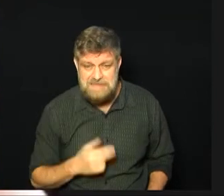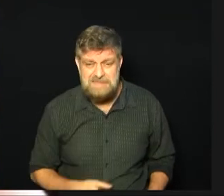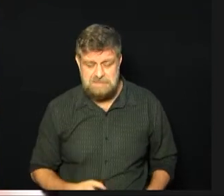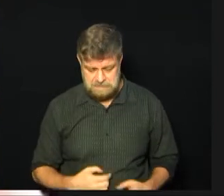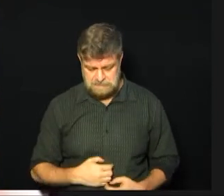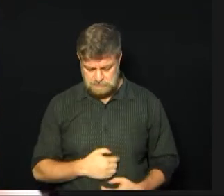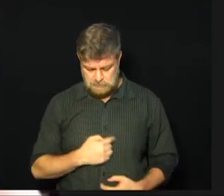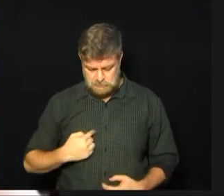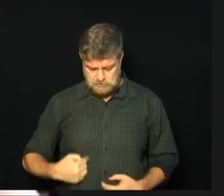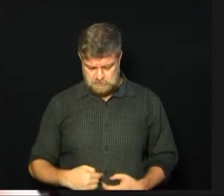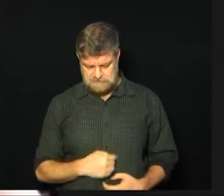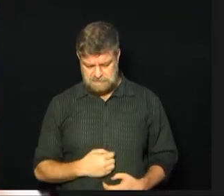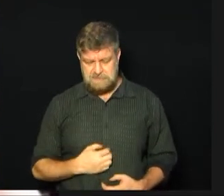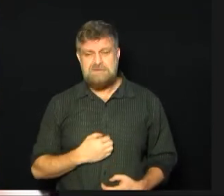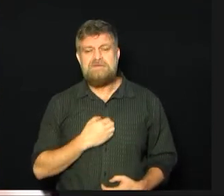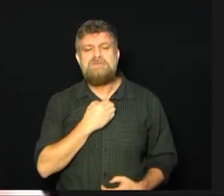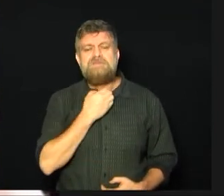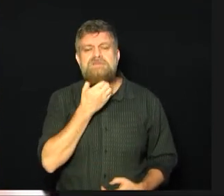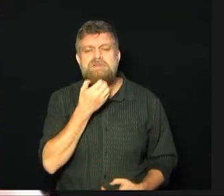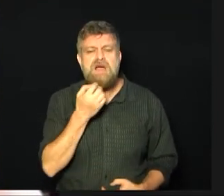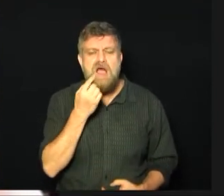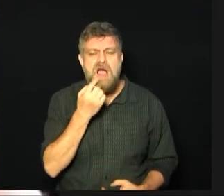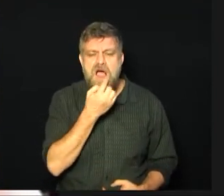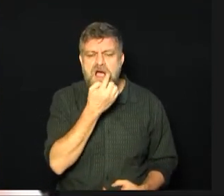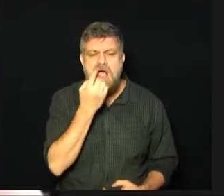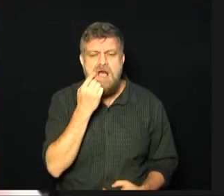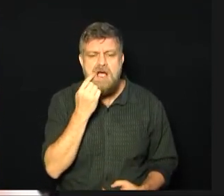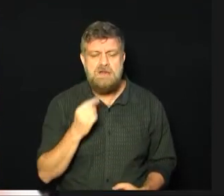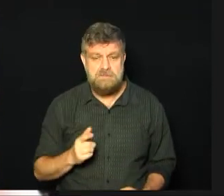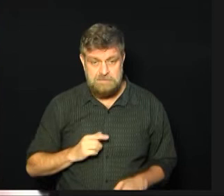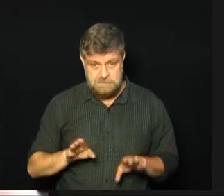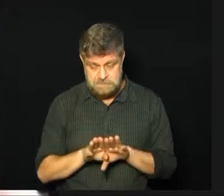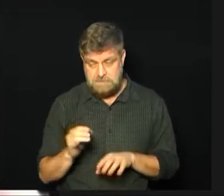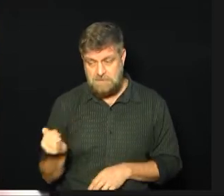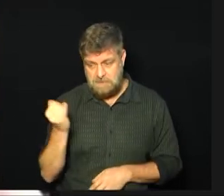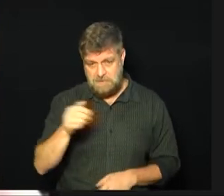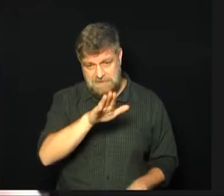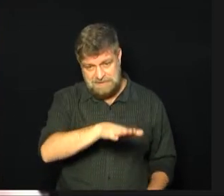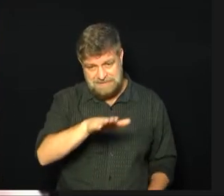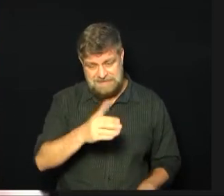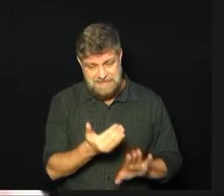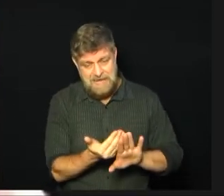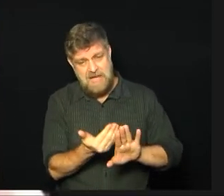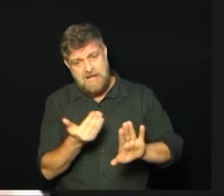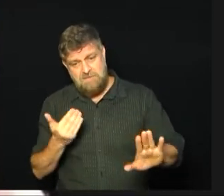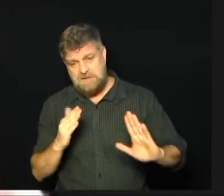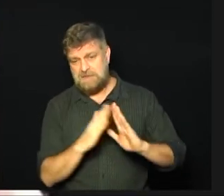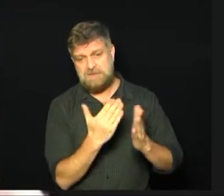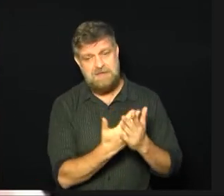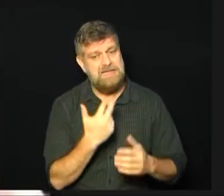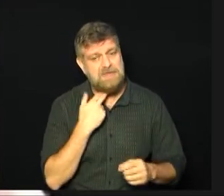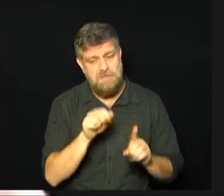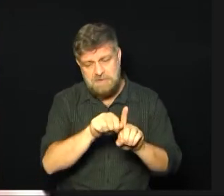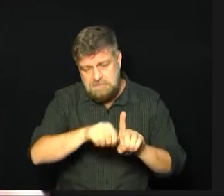Que é a infecção na boca. E essas crianças é importante que elas sejam afastadas da escola para não transmitir